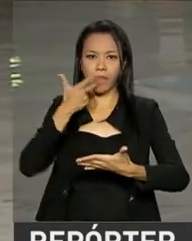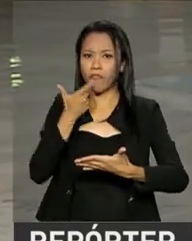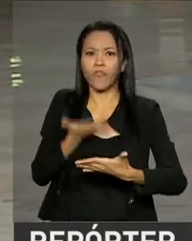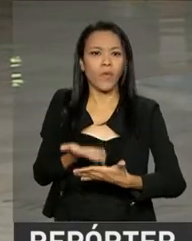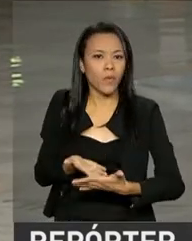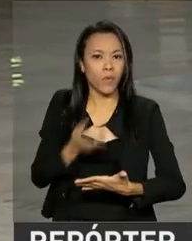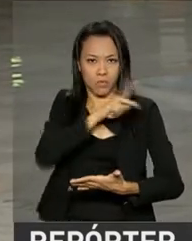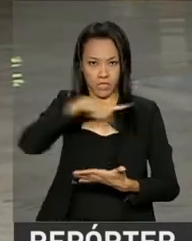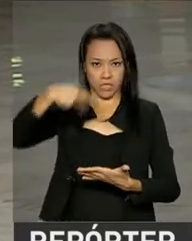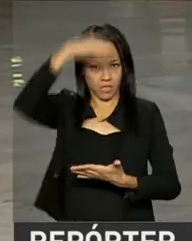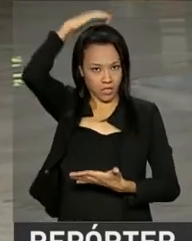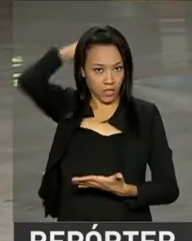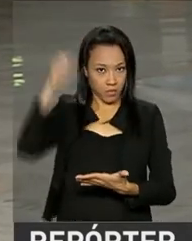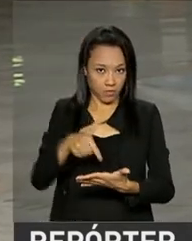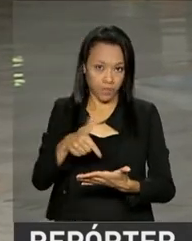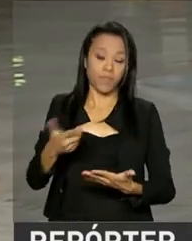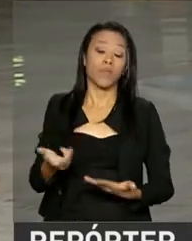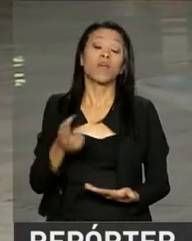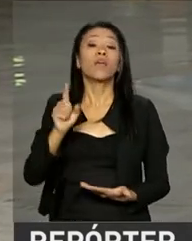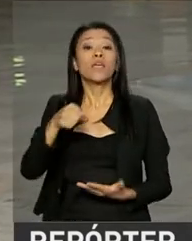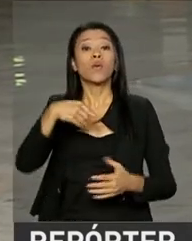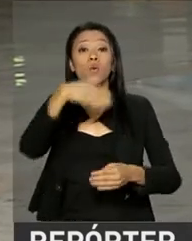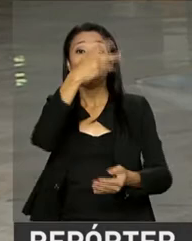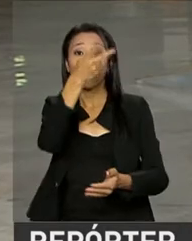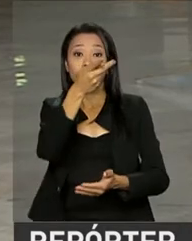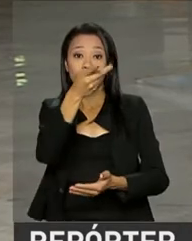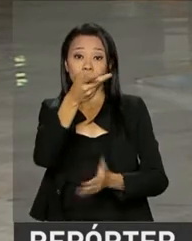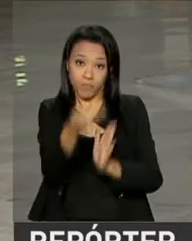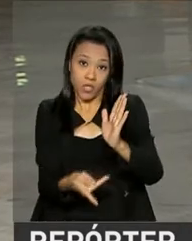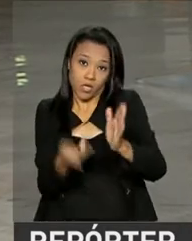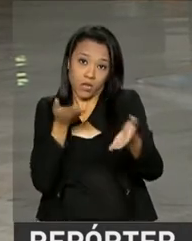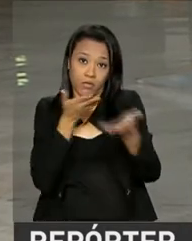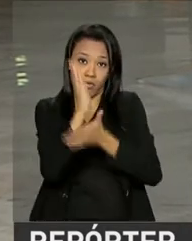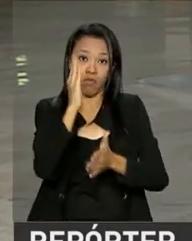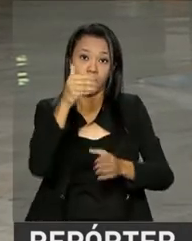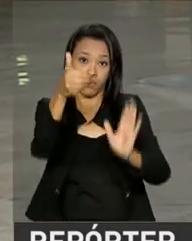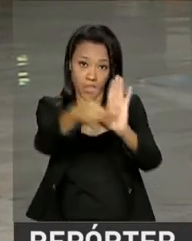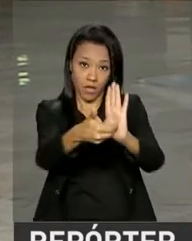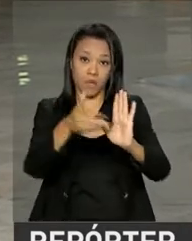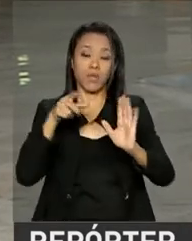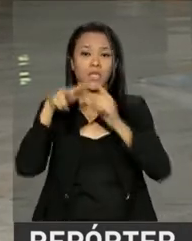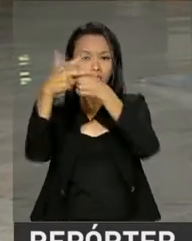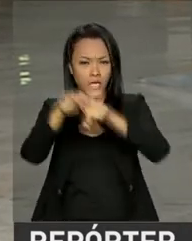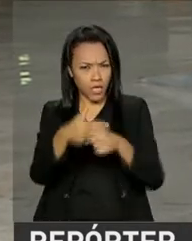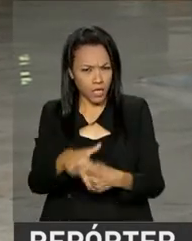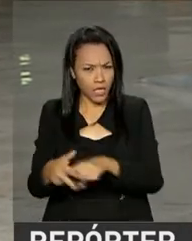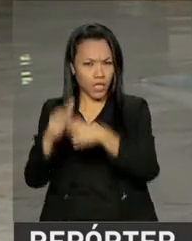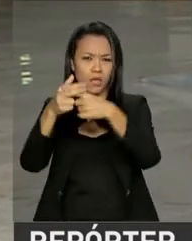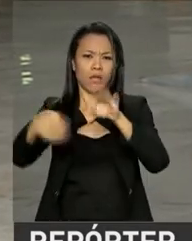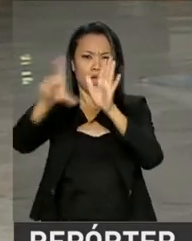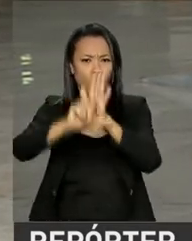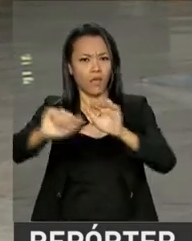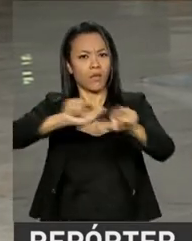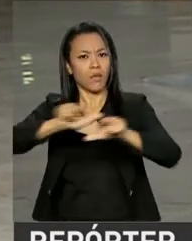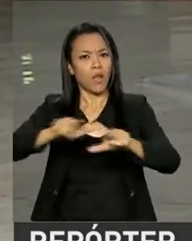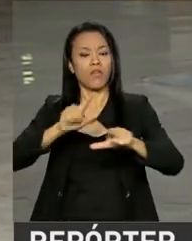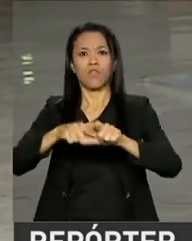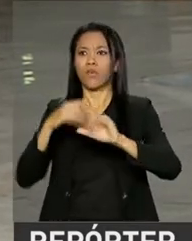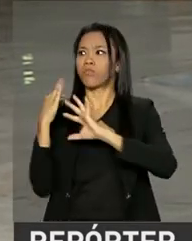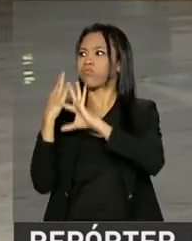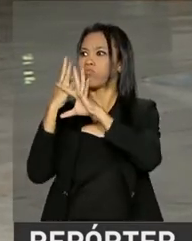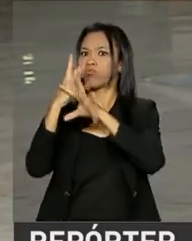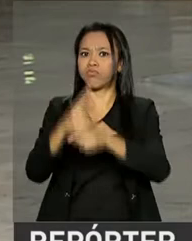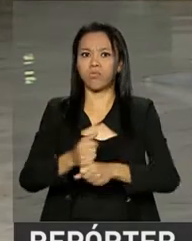projeto aprovado ontem na câmara dos deputados que moderniza a legislação trabalhista do brasil foi resultado de um amplo debate